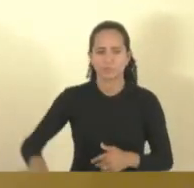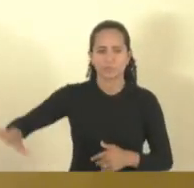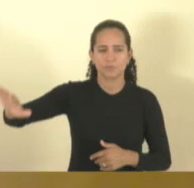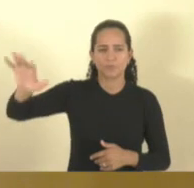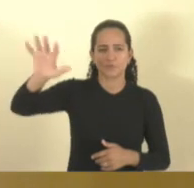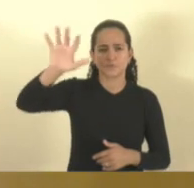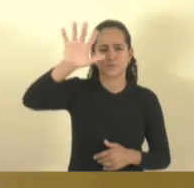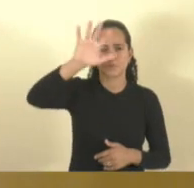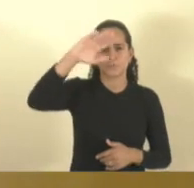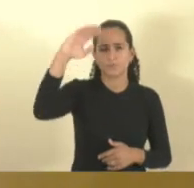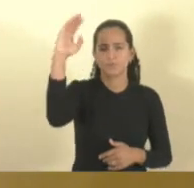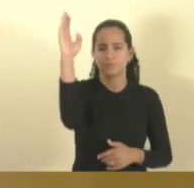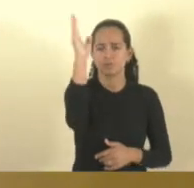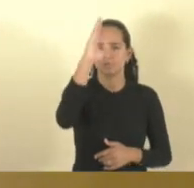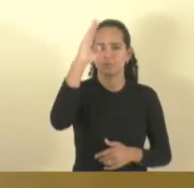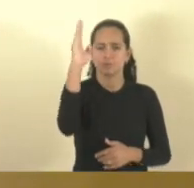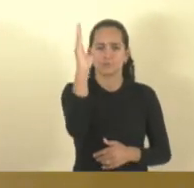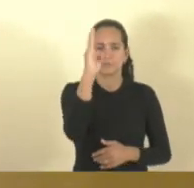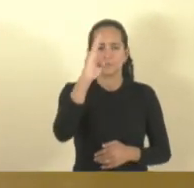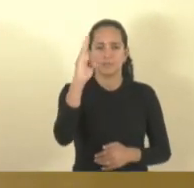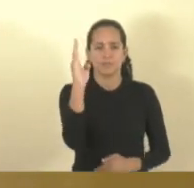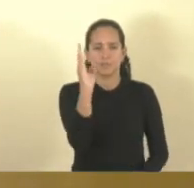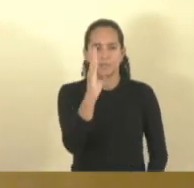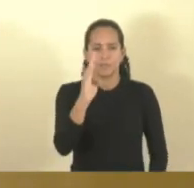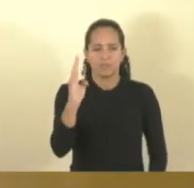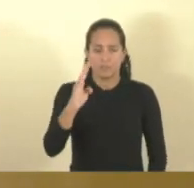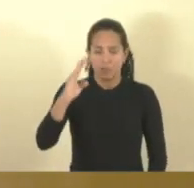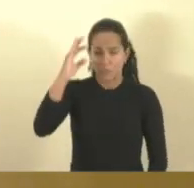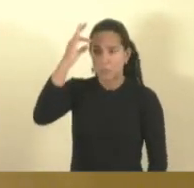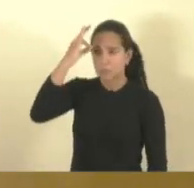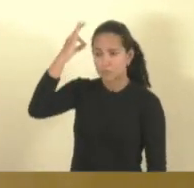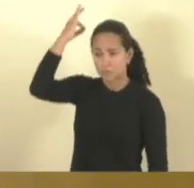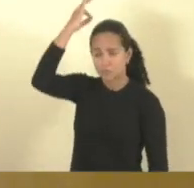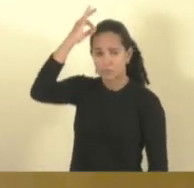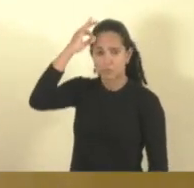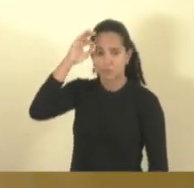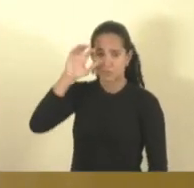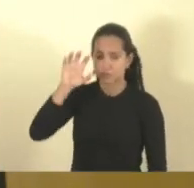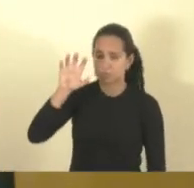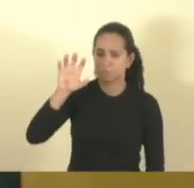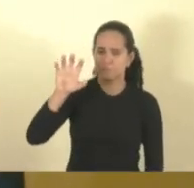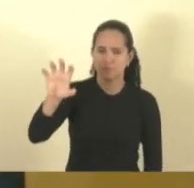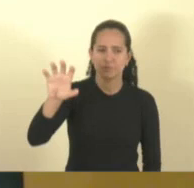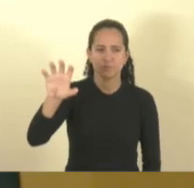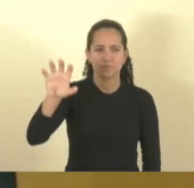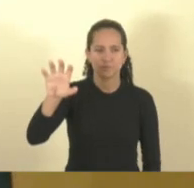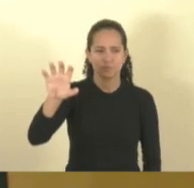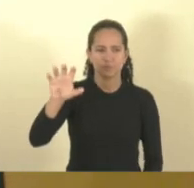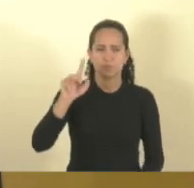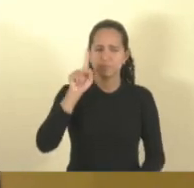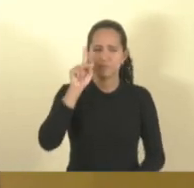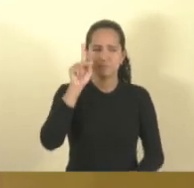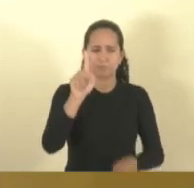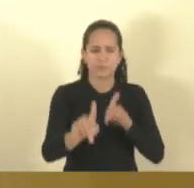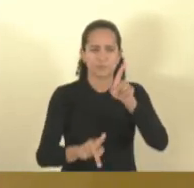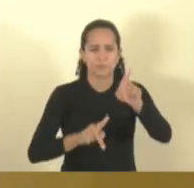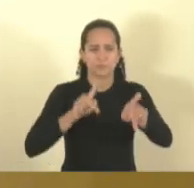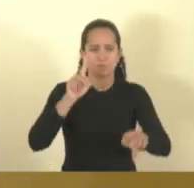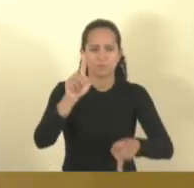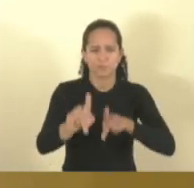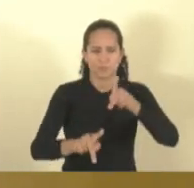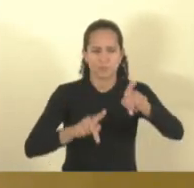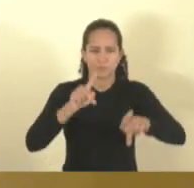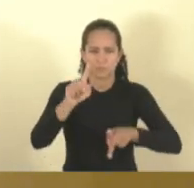nossos peitos iluminar. Nossos braços são fracos, que